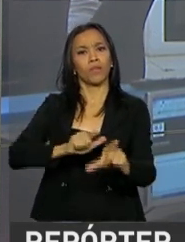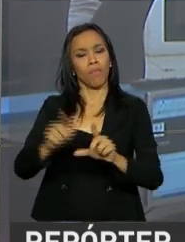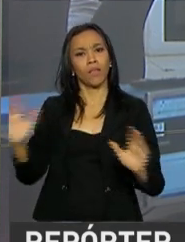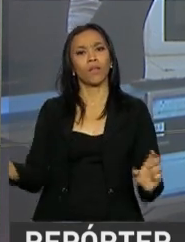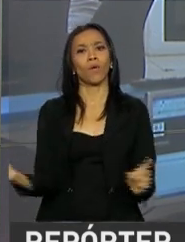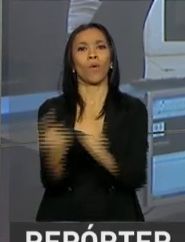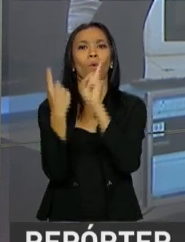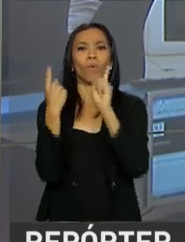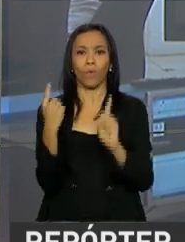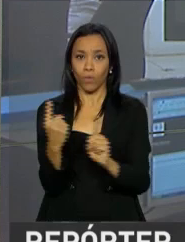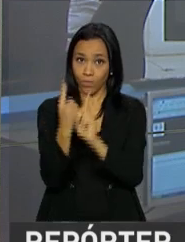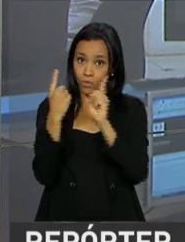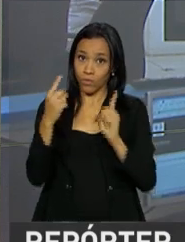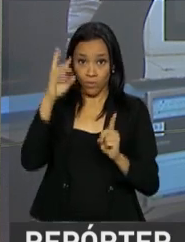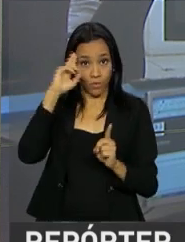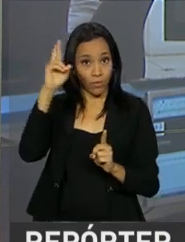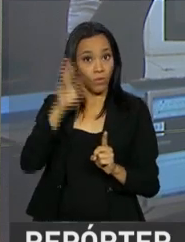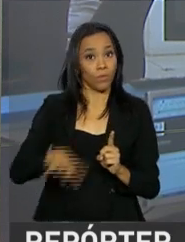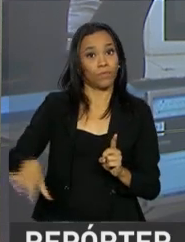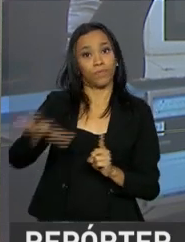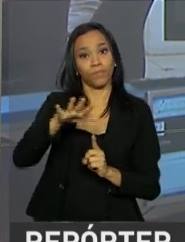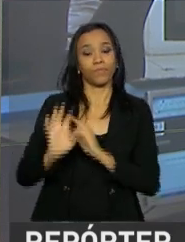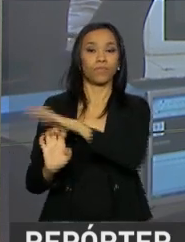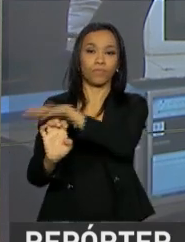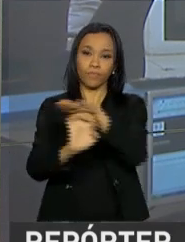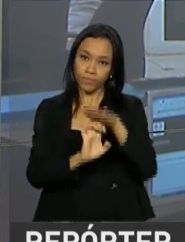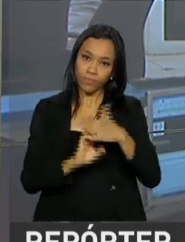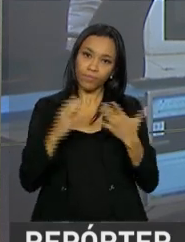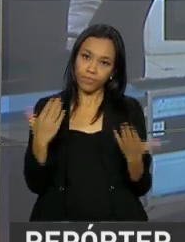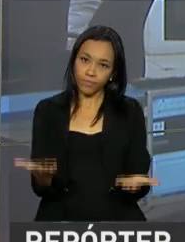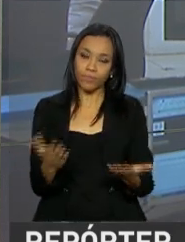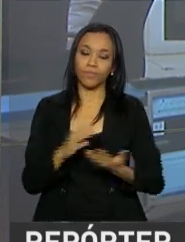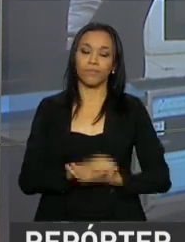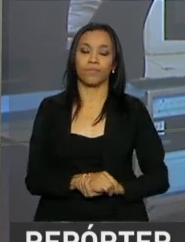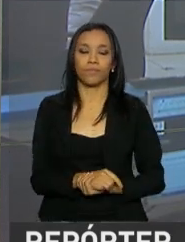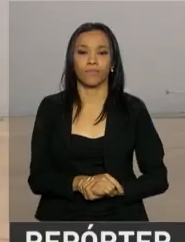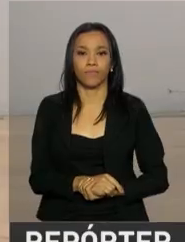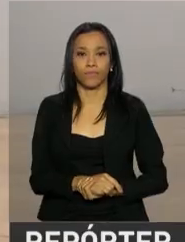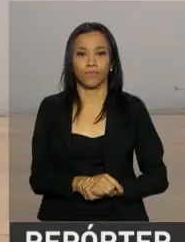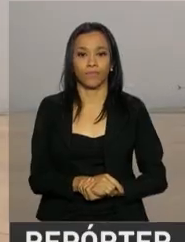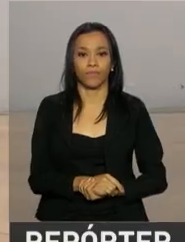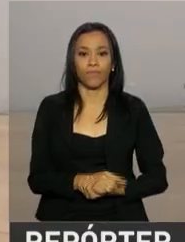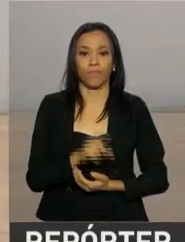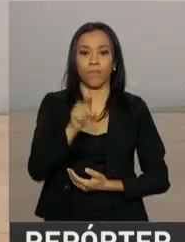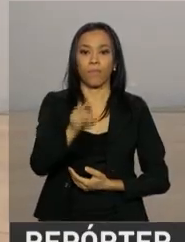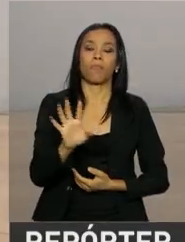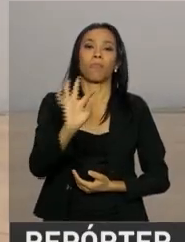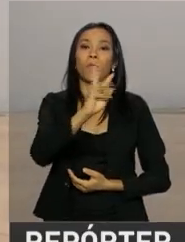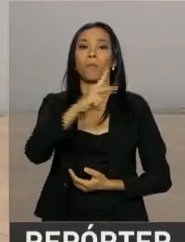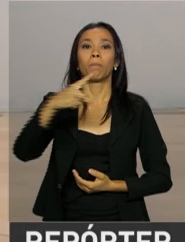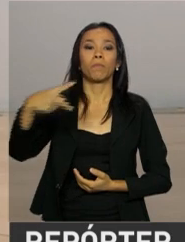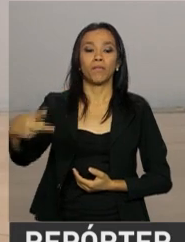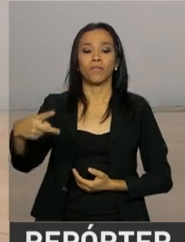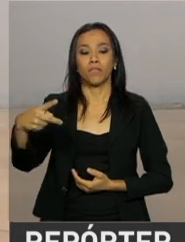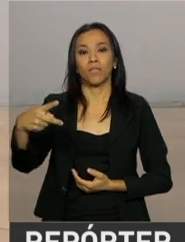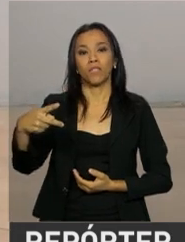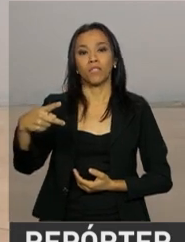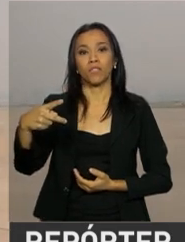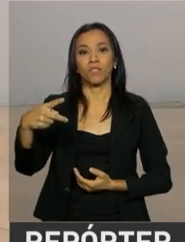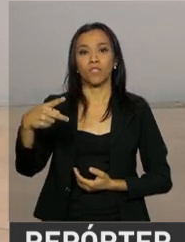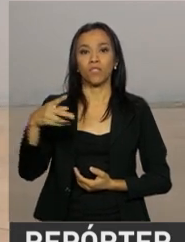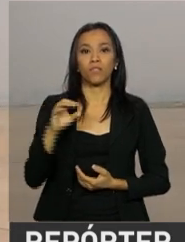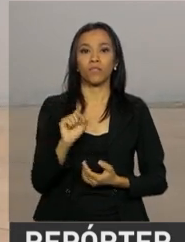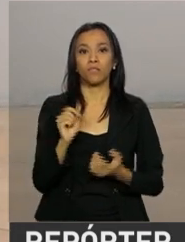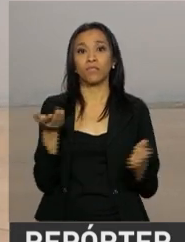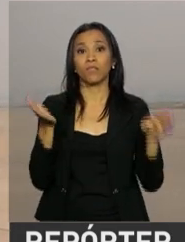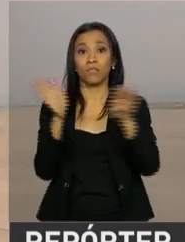nosso repórter enviado João Pedro Neto, de Xangai. O presidente Michel Temer chegou a Xangai, na China,